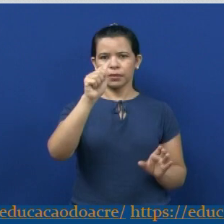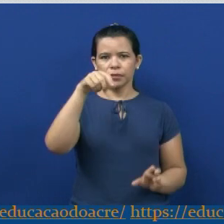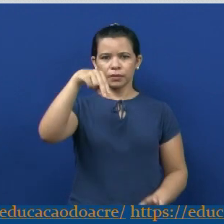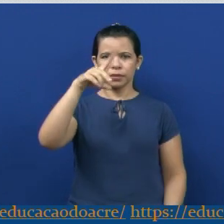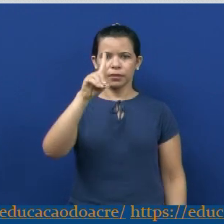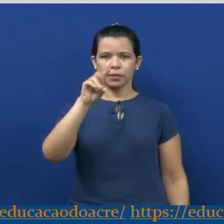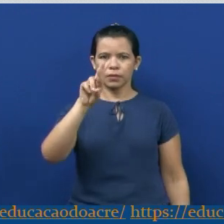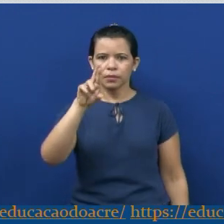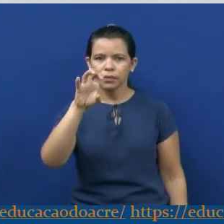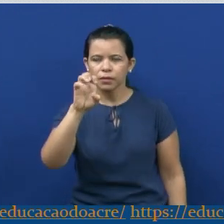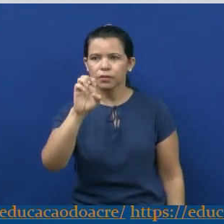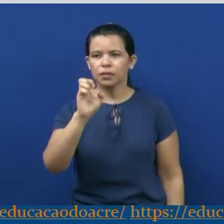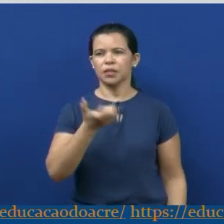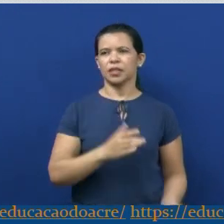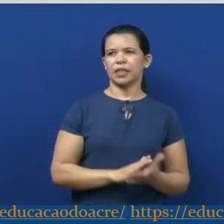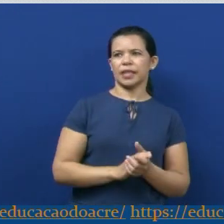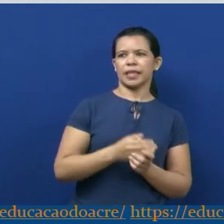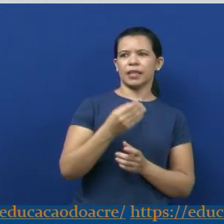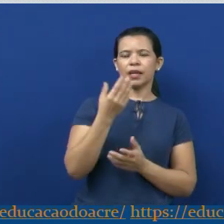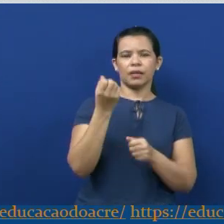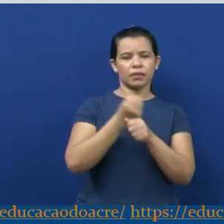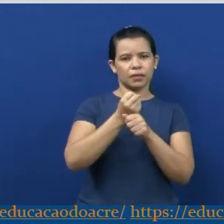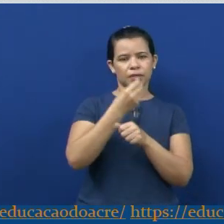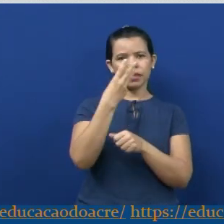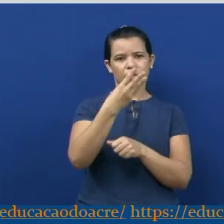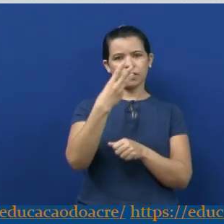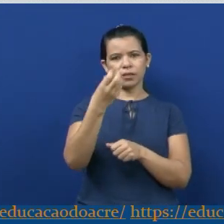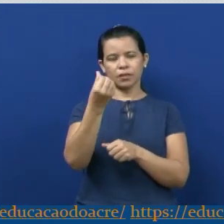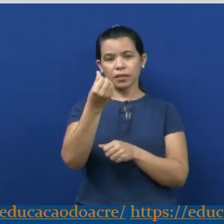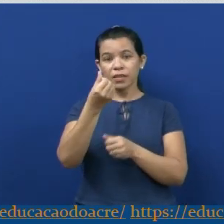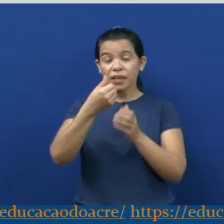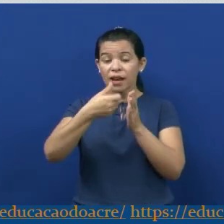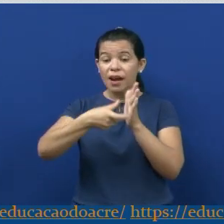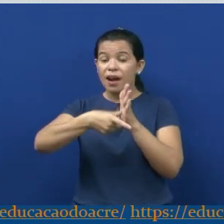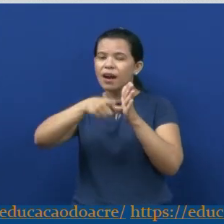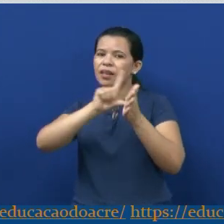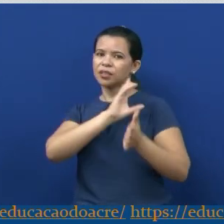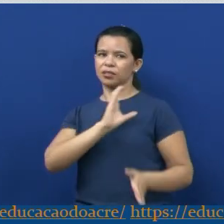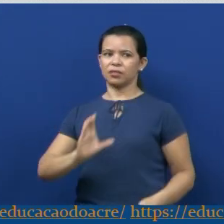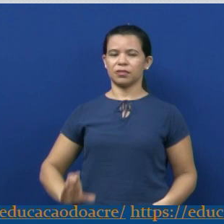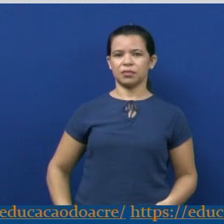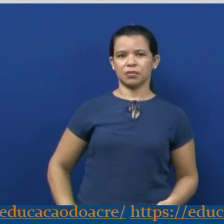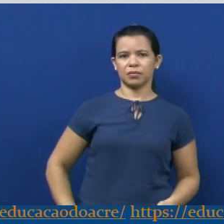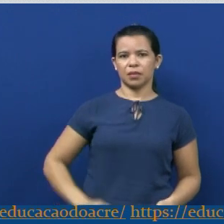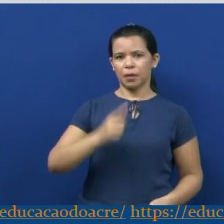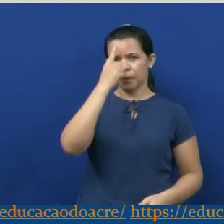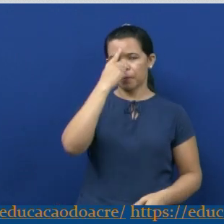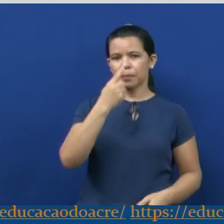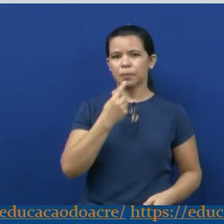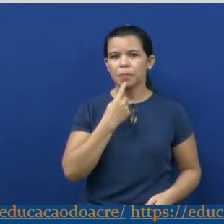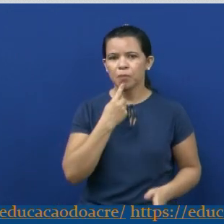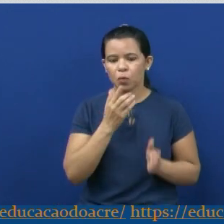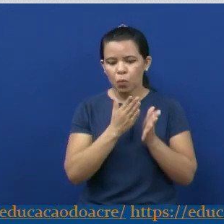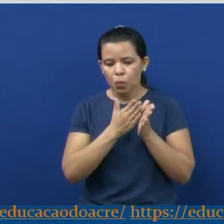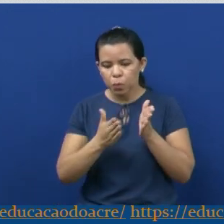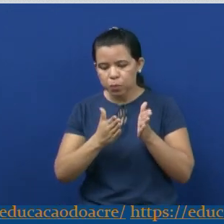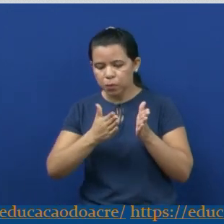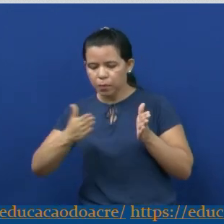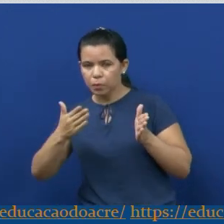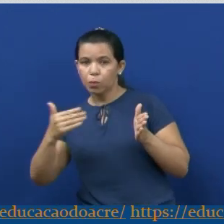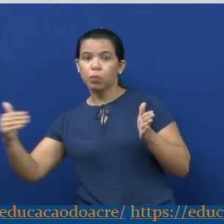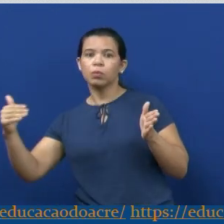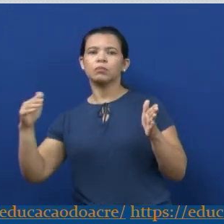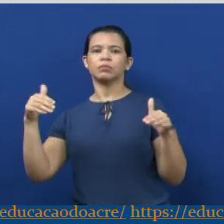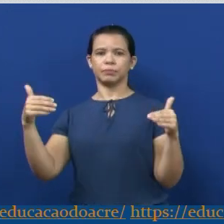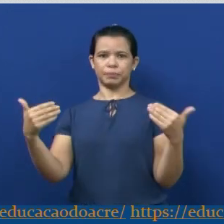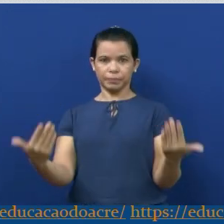336 a.C. Essa imagem representa curta, média ou longa duração? E letra D, nós